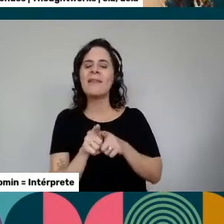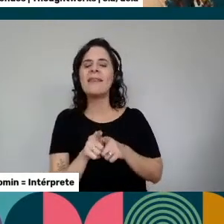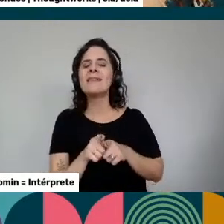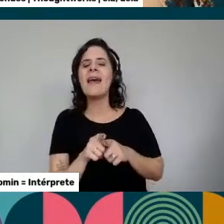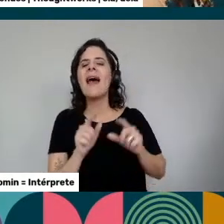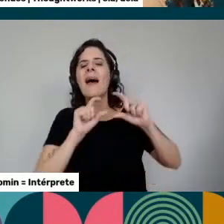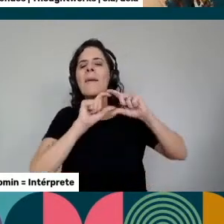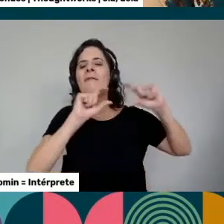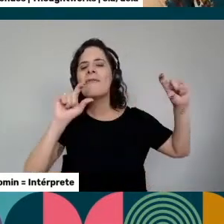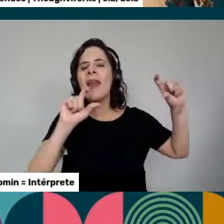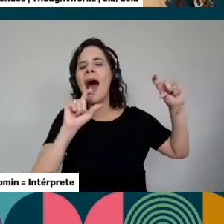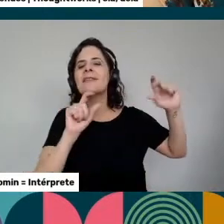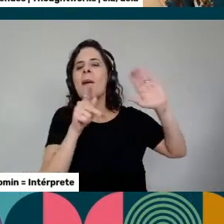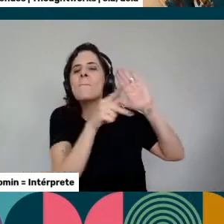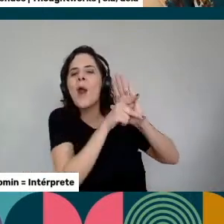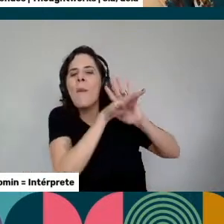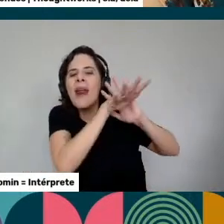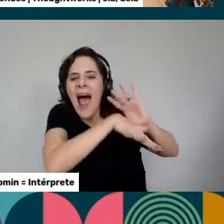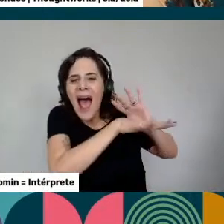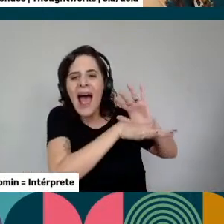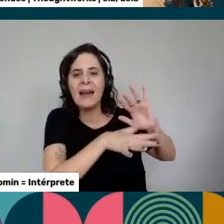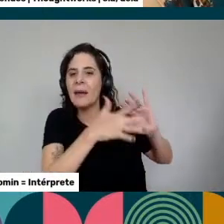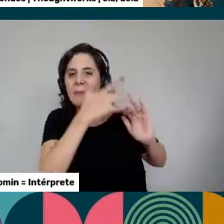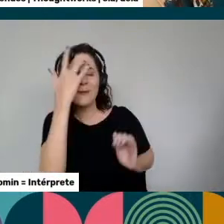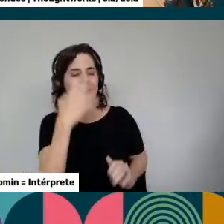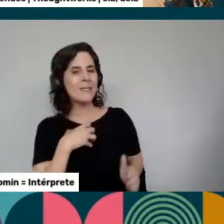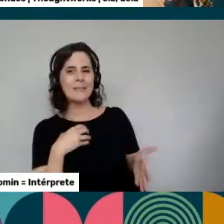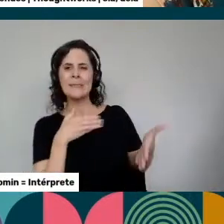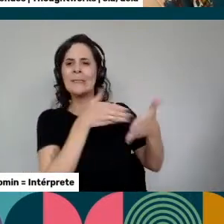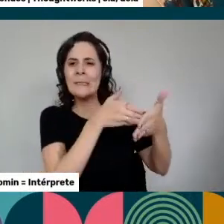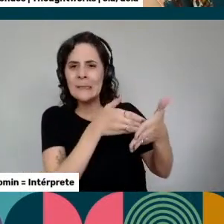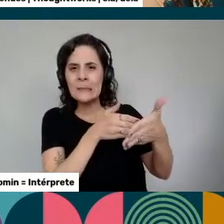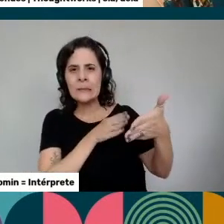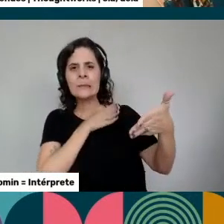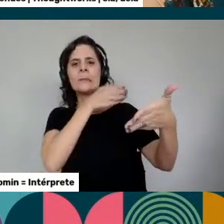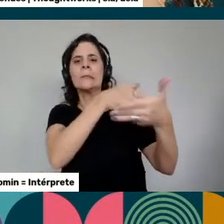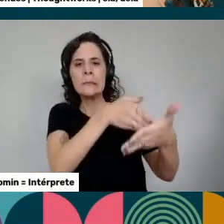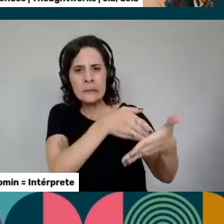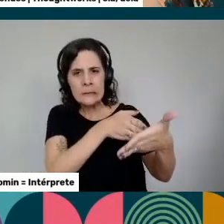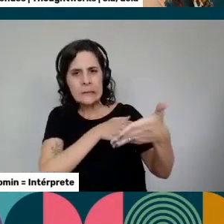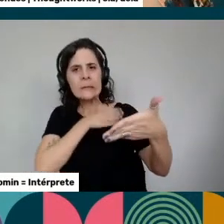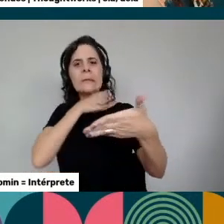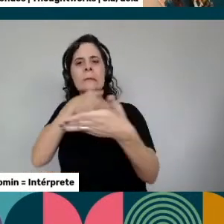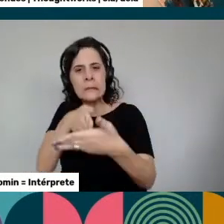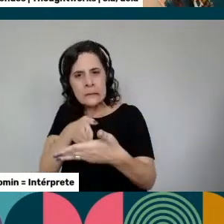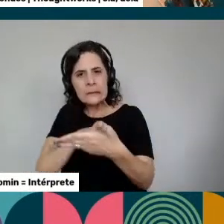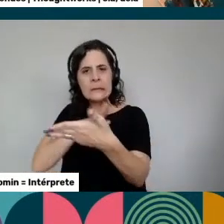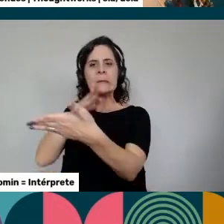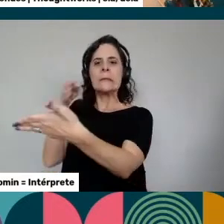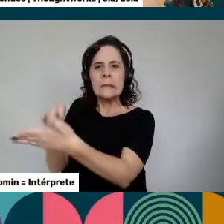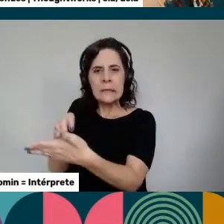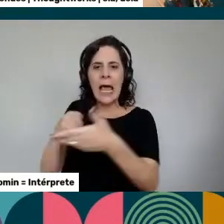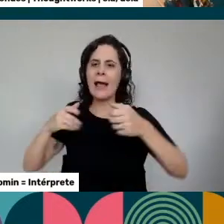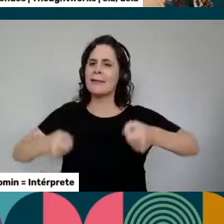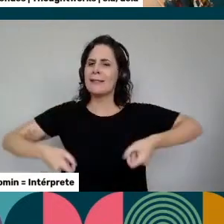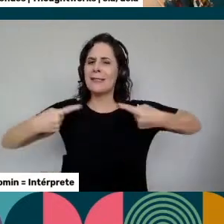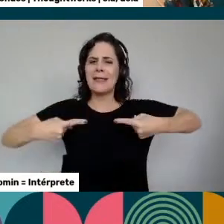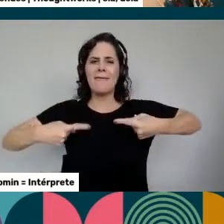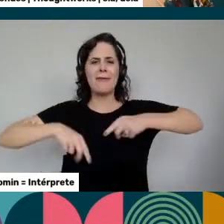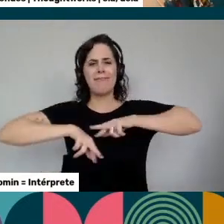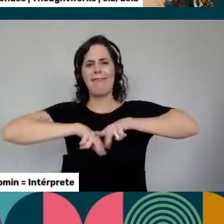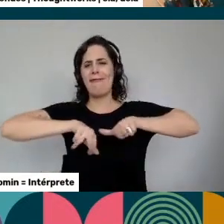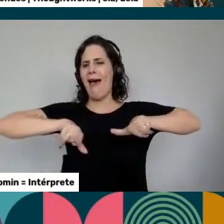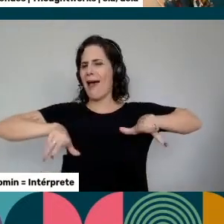que acaba distanciando bastante. Então, a gente tem diversos desafios dependendo do momento de carreira em que essa mulher está.